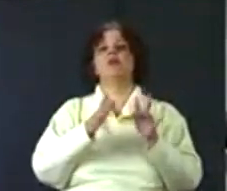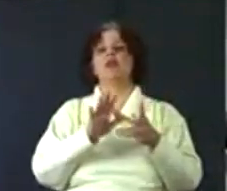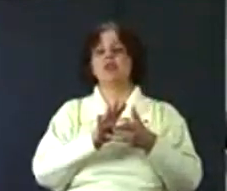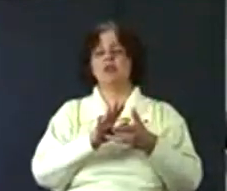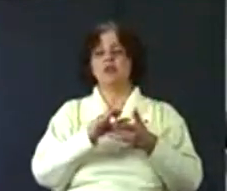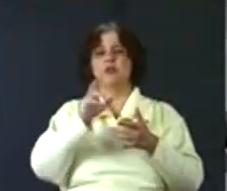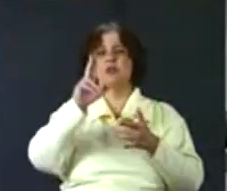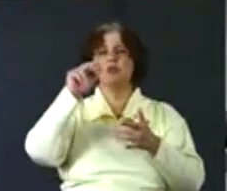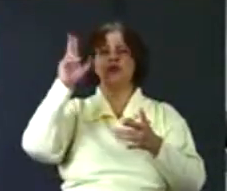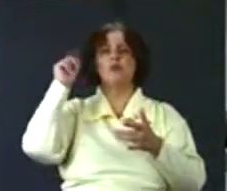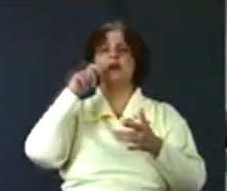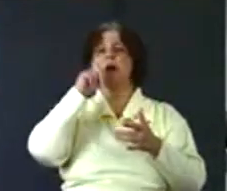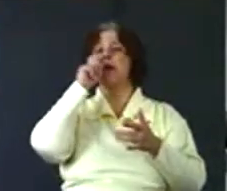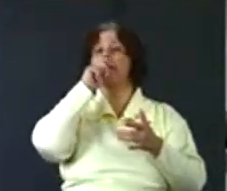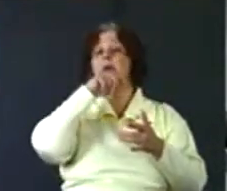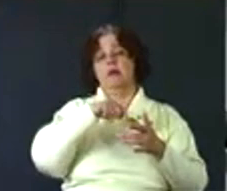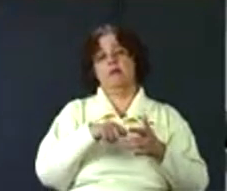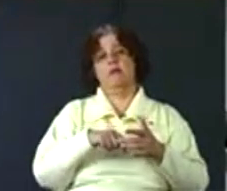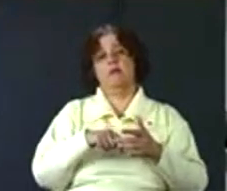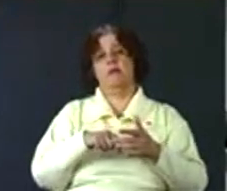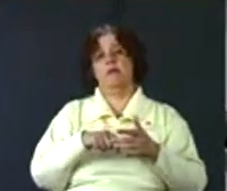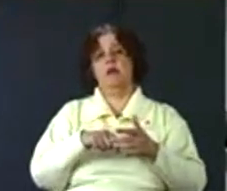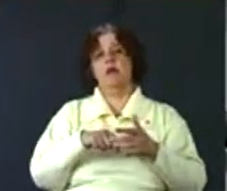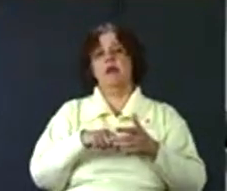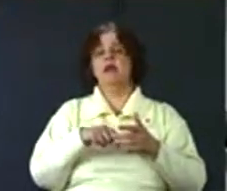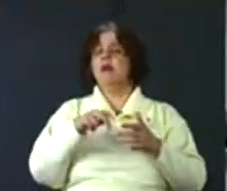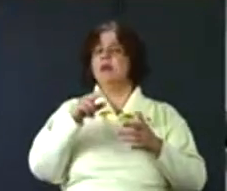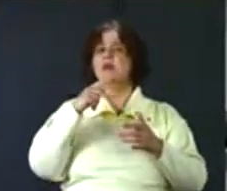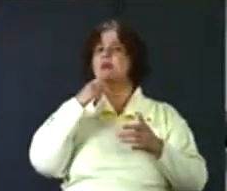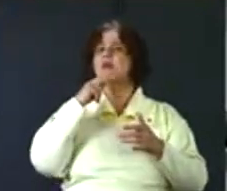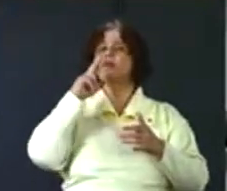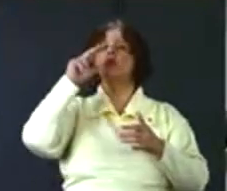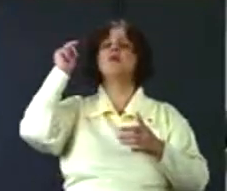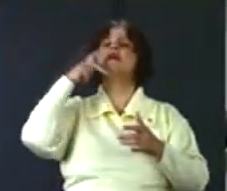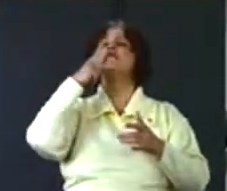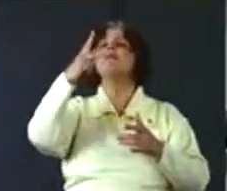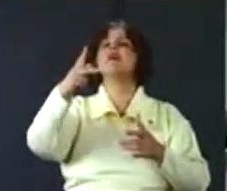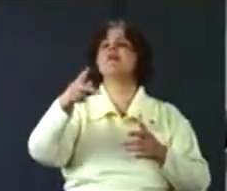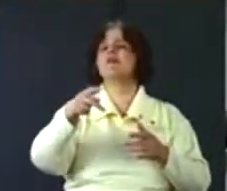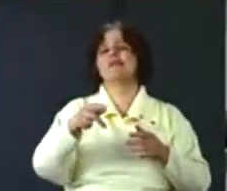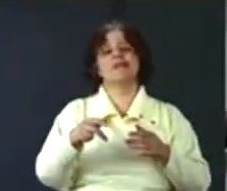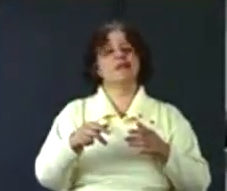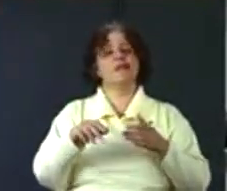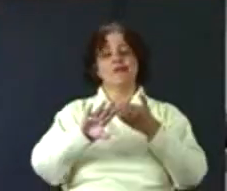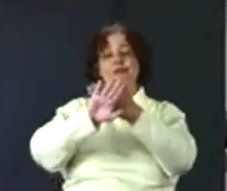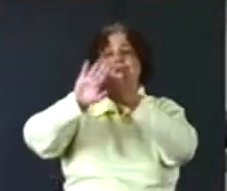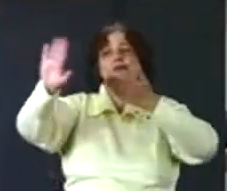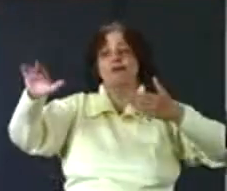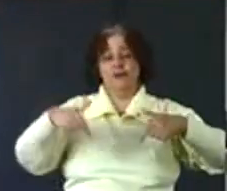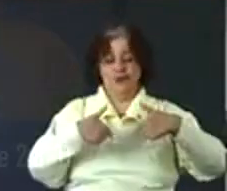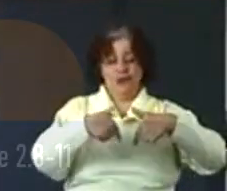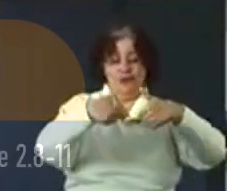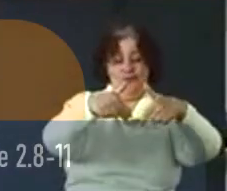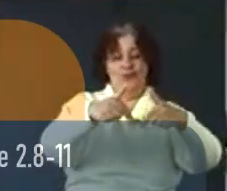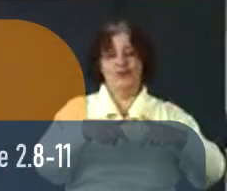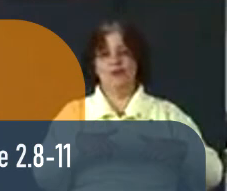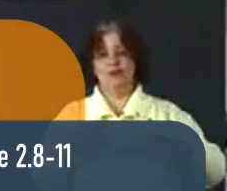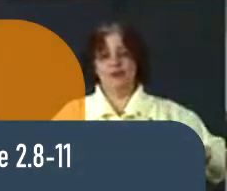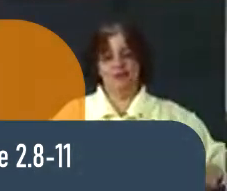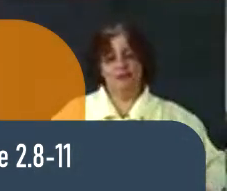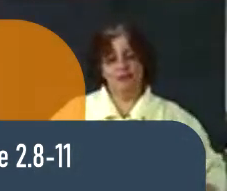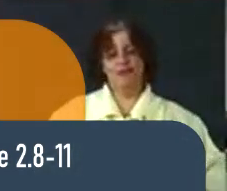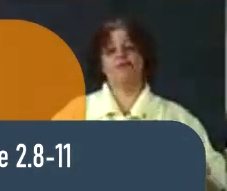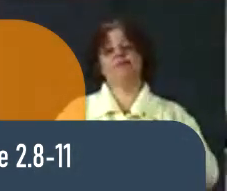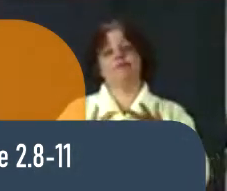sua igreja. Ele nunca disse que nós teríamos isenção de dor, isenção de tribulação. Pelo contrário, já foi citado aqui: no